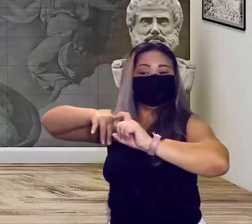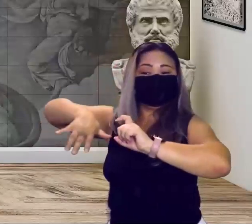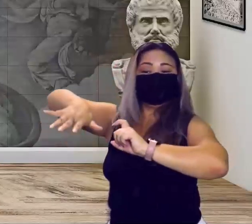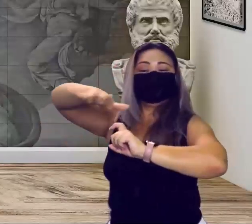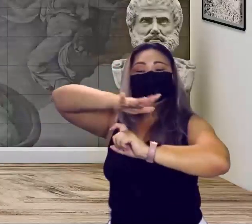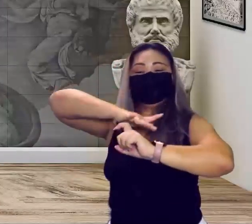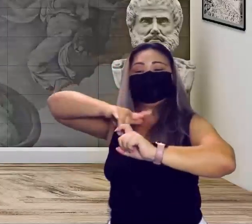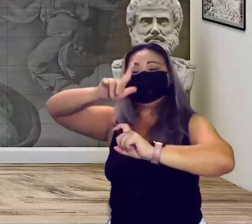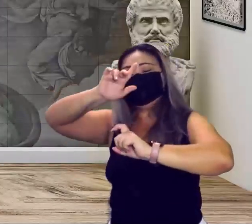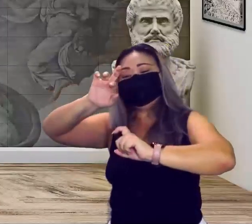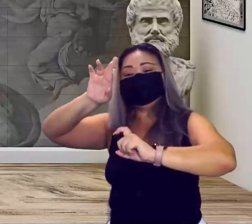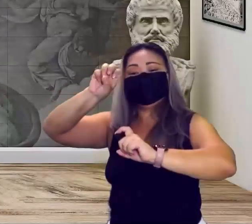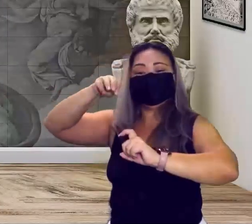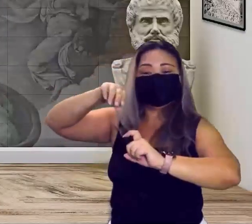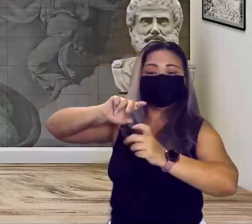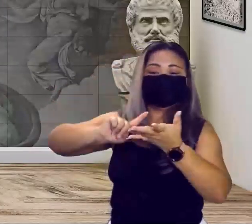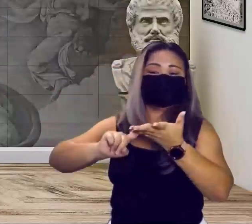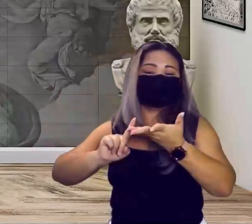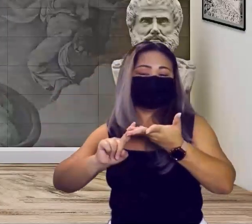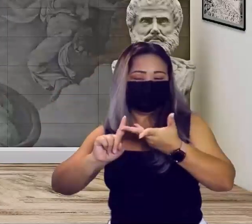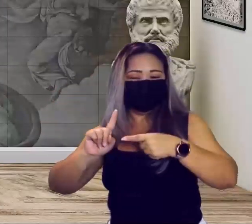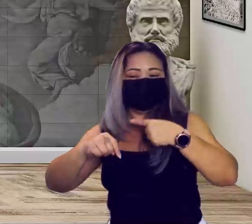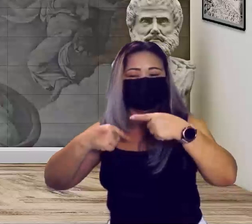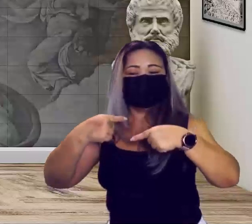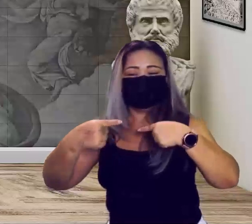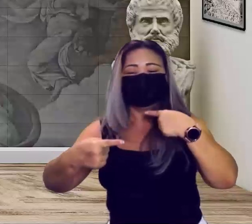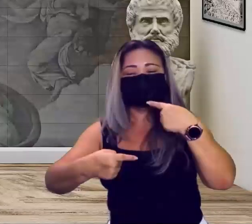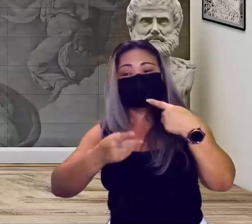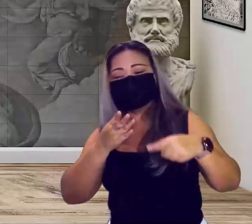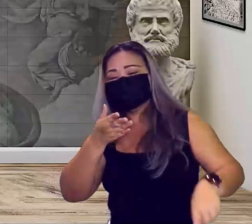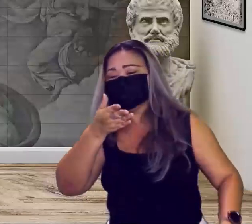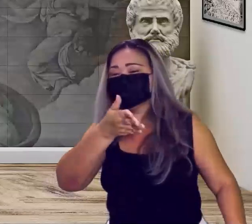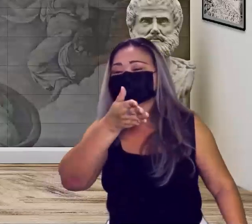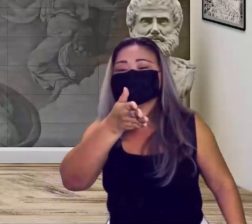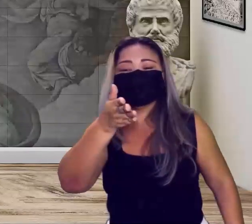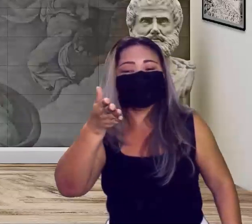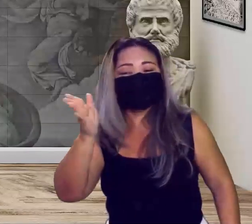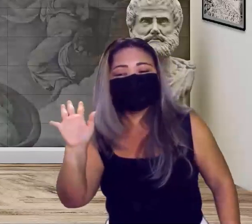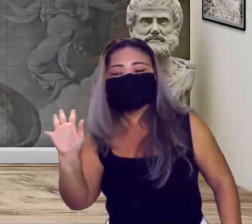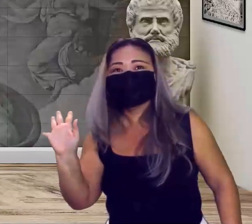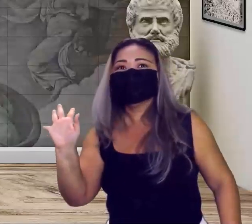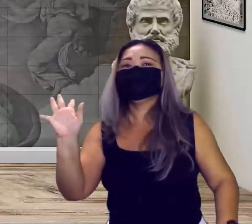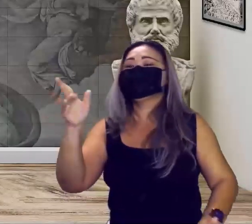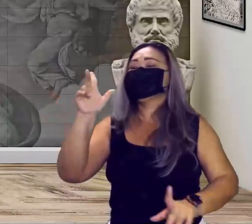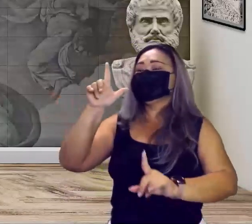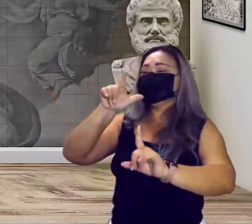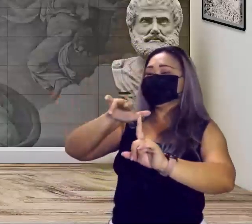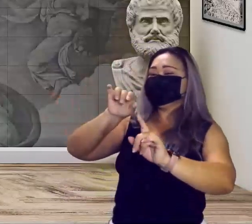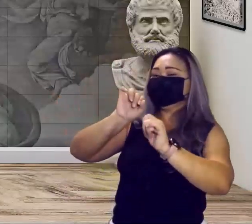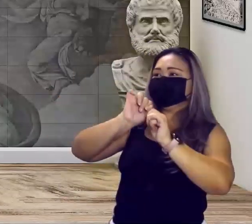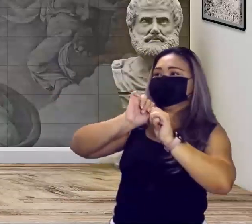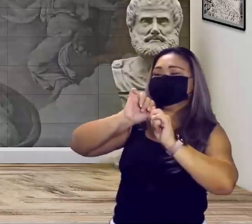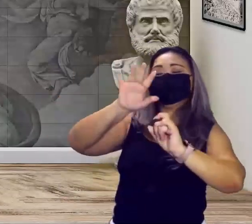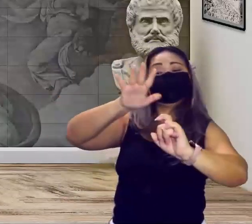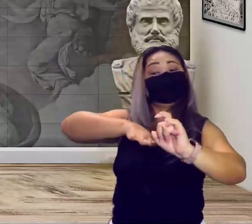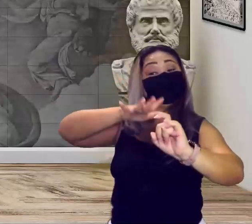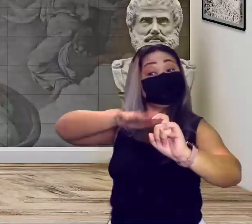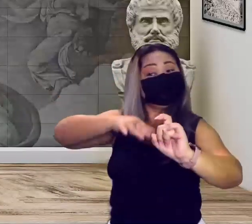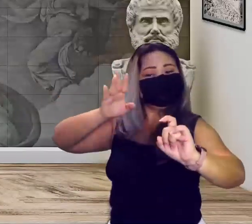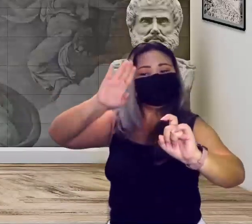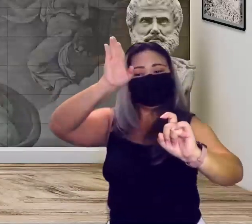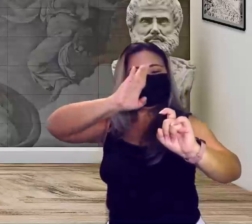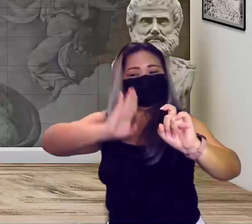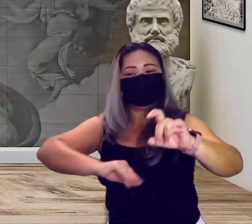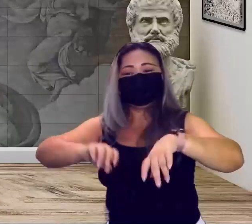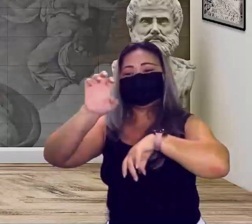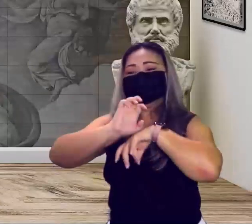exemplo, dos gregos, dos romanos, etc. Depois eu vou a gente vai adentrar nas nossas lendas, mitologias do Brasil,